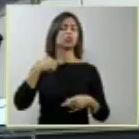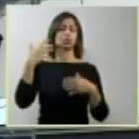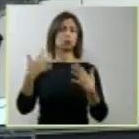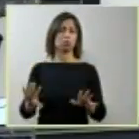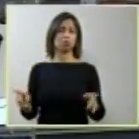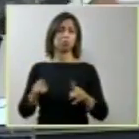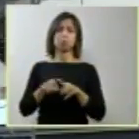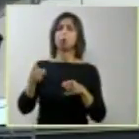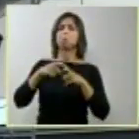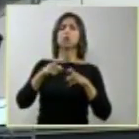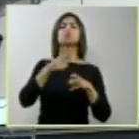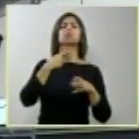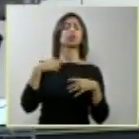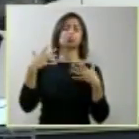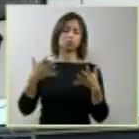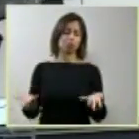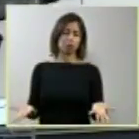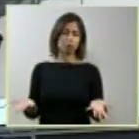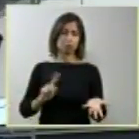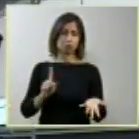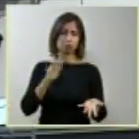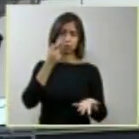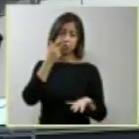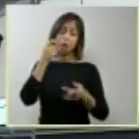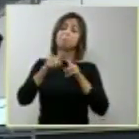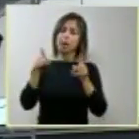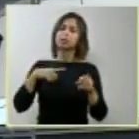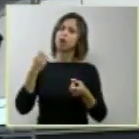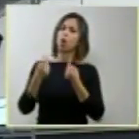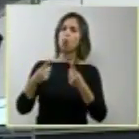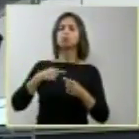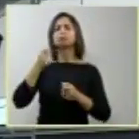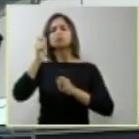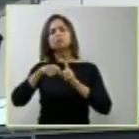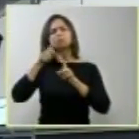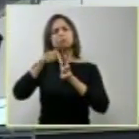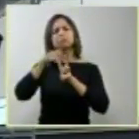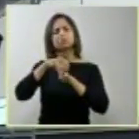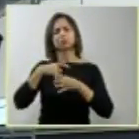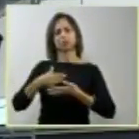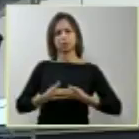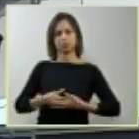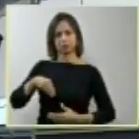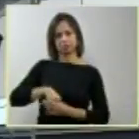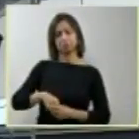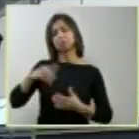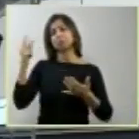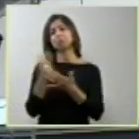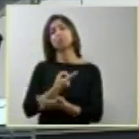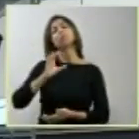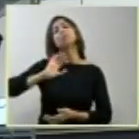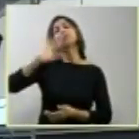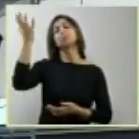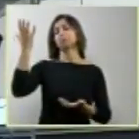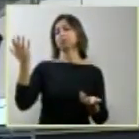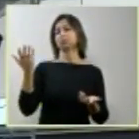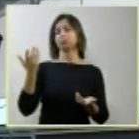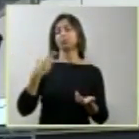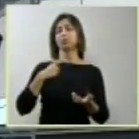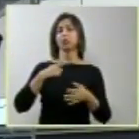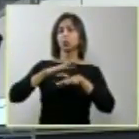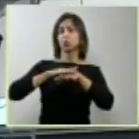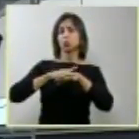por desejo dos médicos, mas que ela carrega por alguns meses um bebê que foi acometido de uma doença